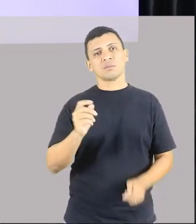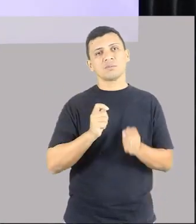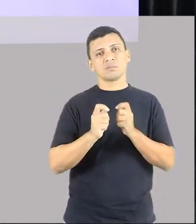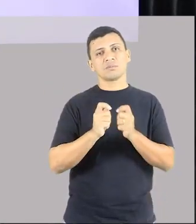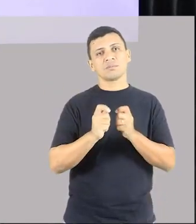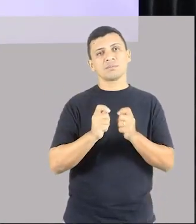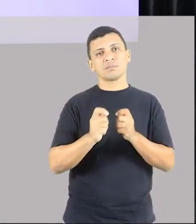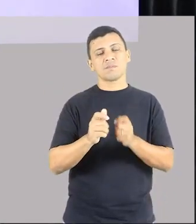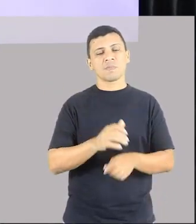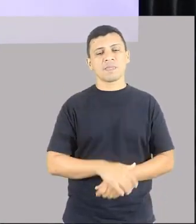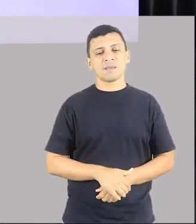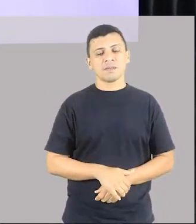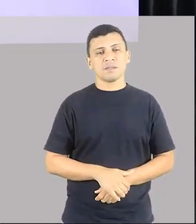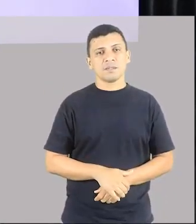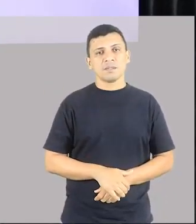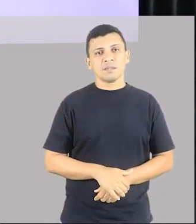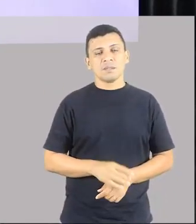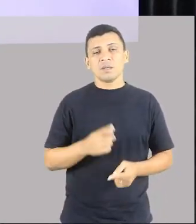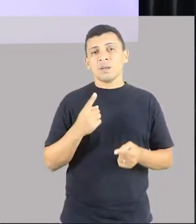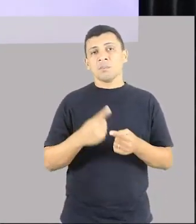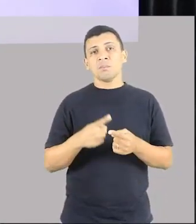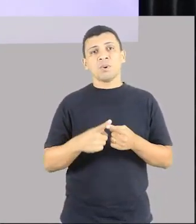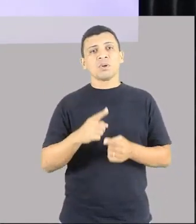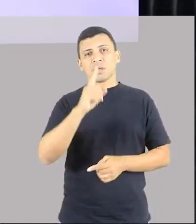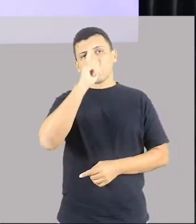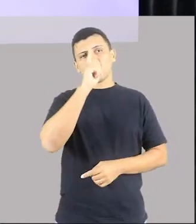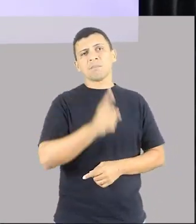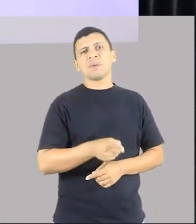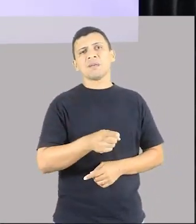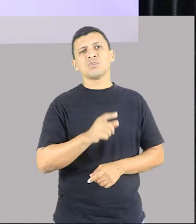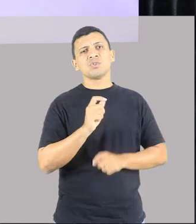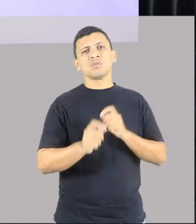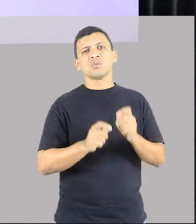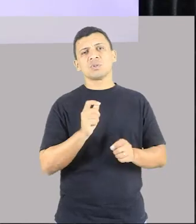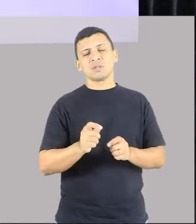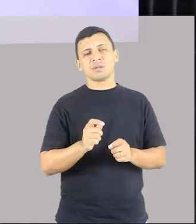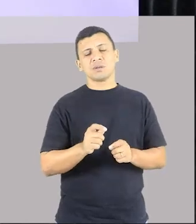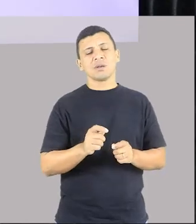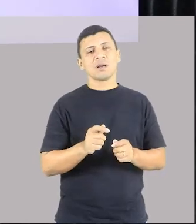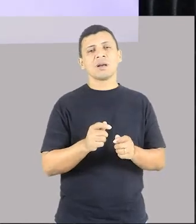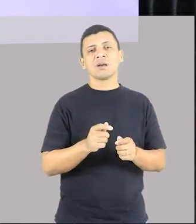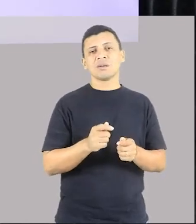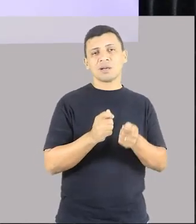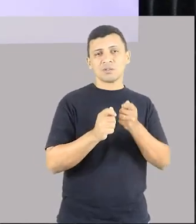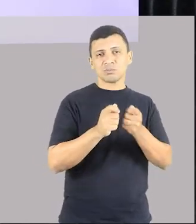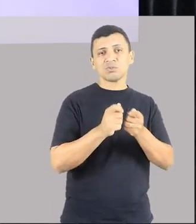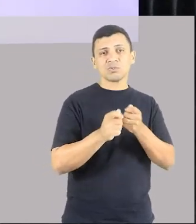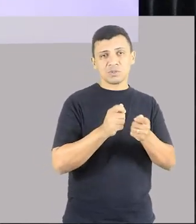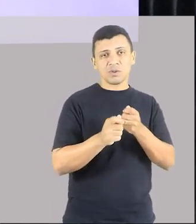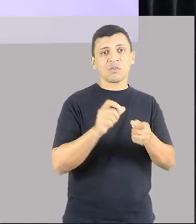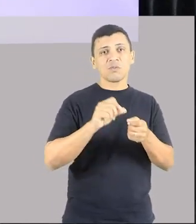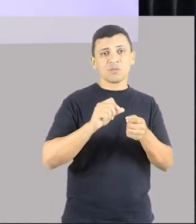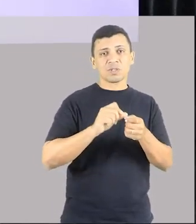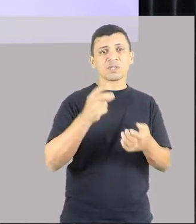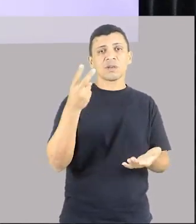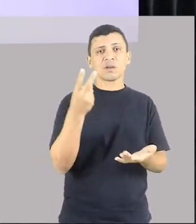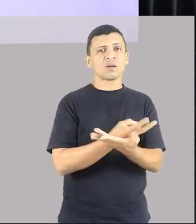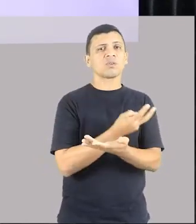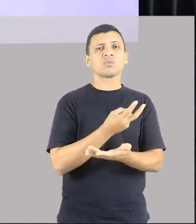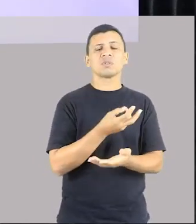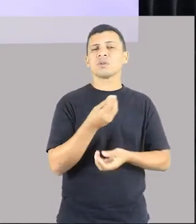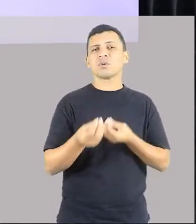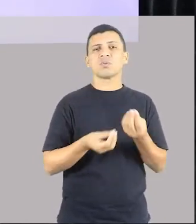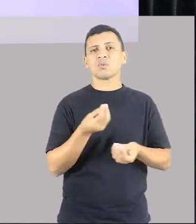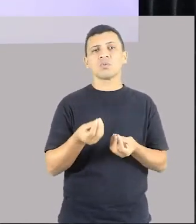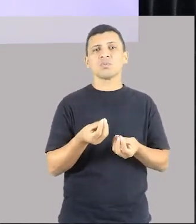administrativos. Por que não? Porque na imperatividade, eu falo que o ato administrativo ele vai se fazer realizar, ele vai se